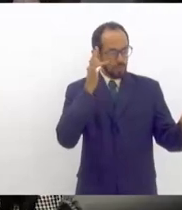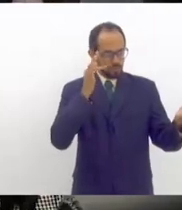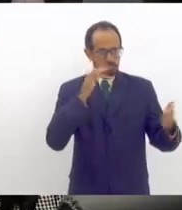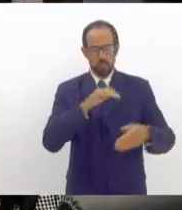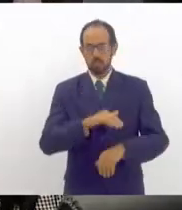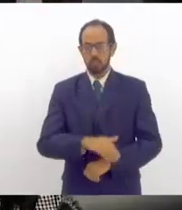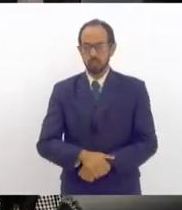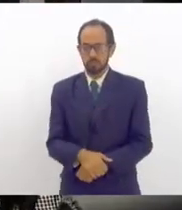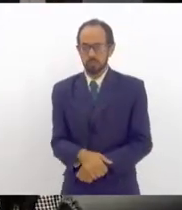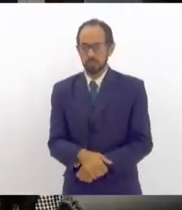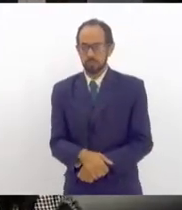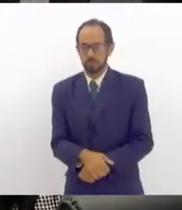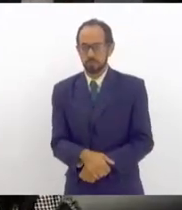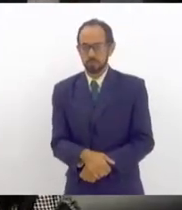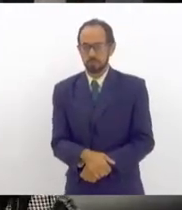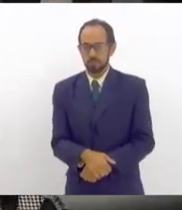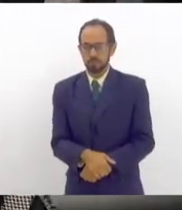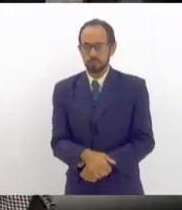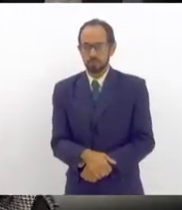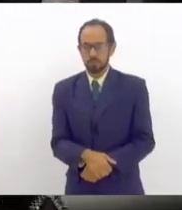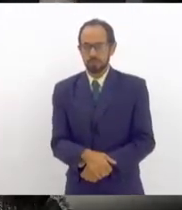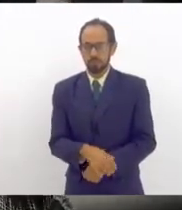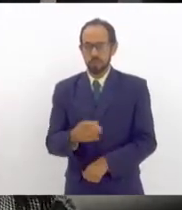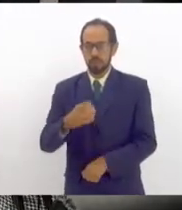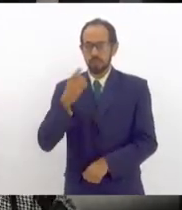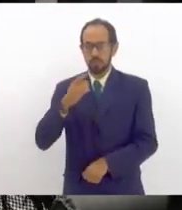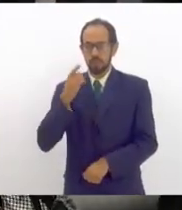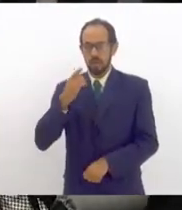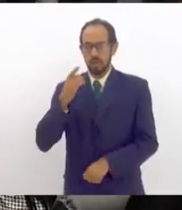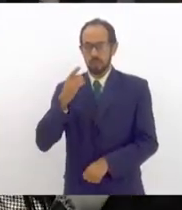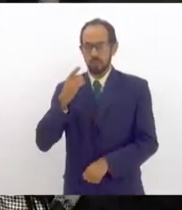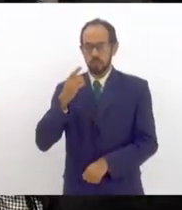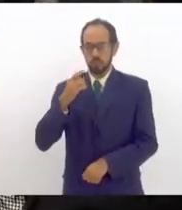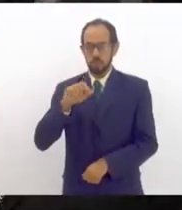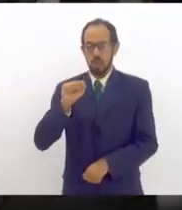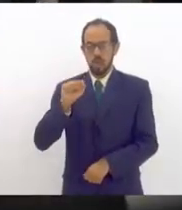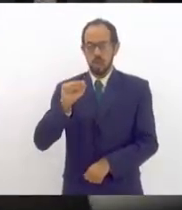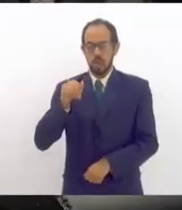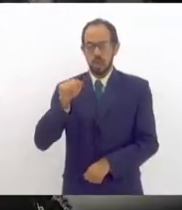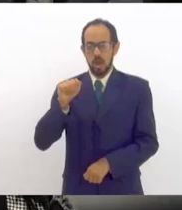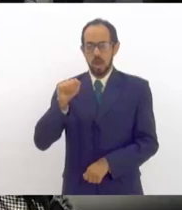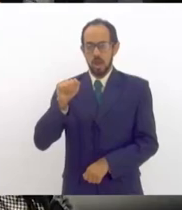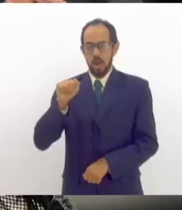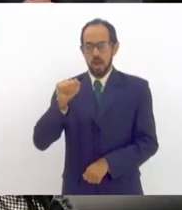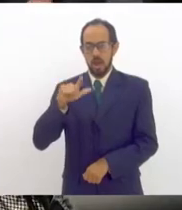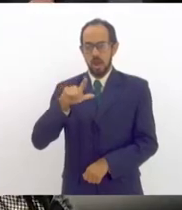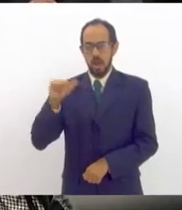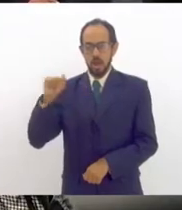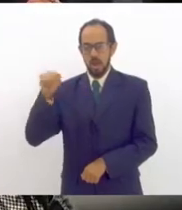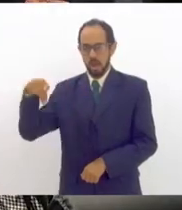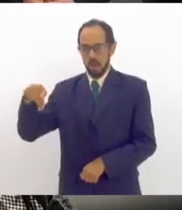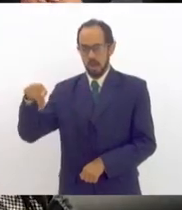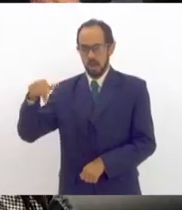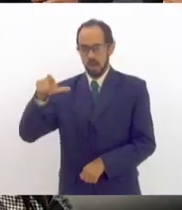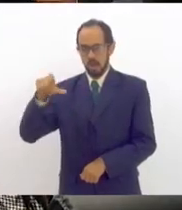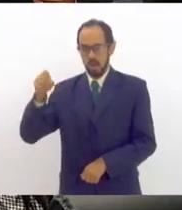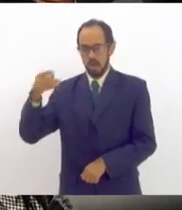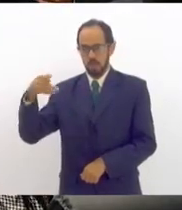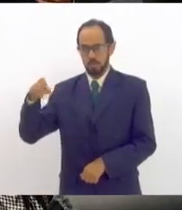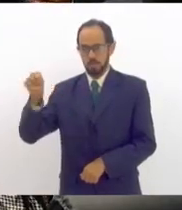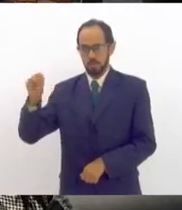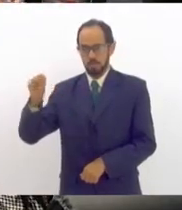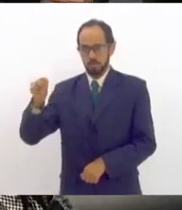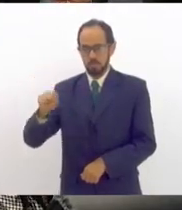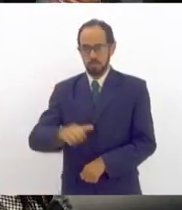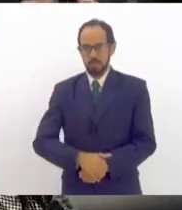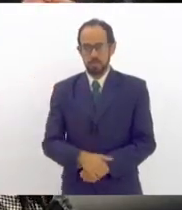E aí quem fez o deputado Alan Alan Lopes